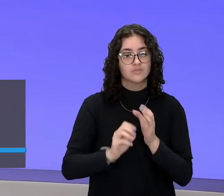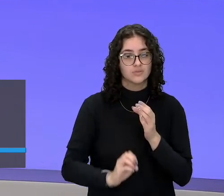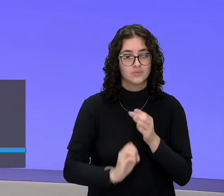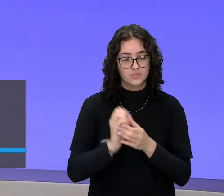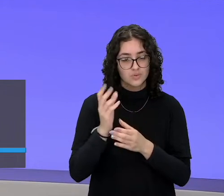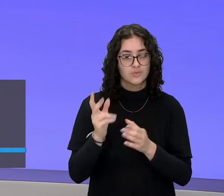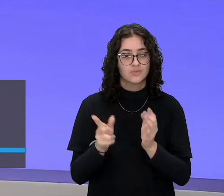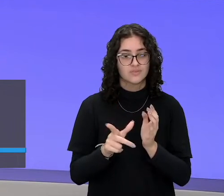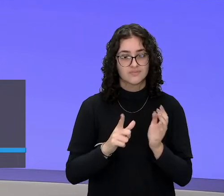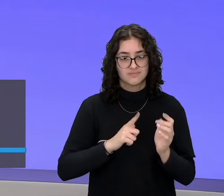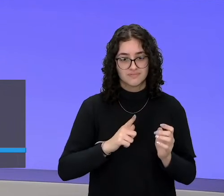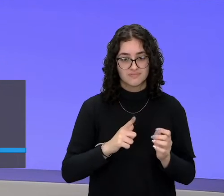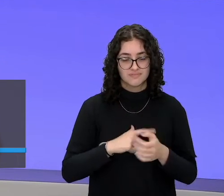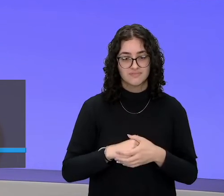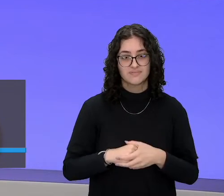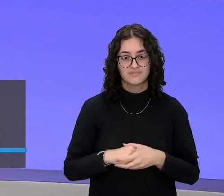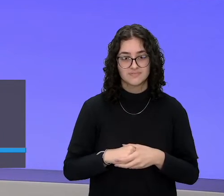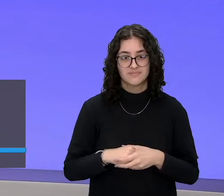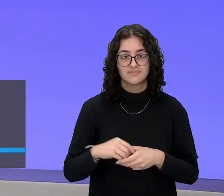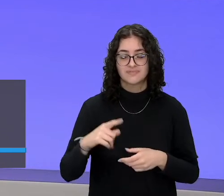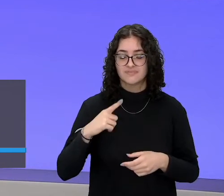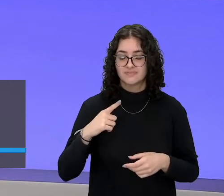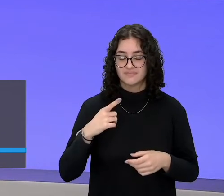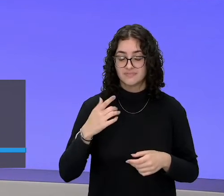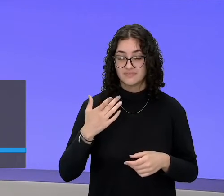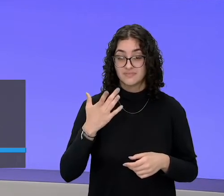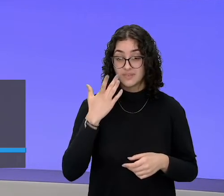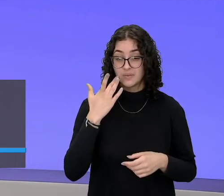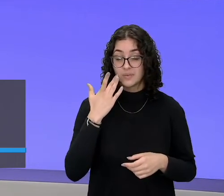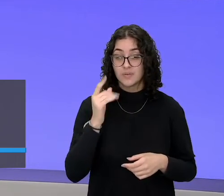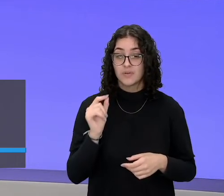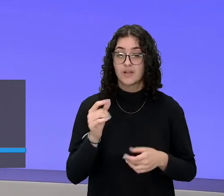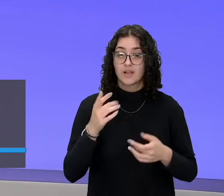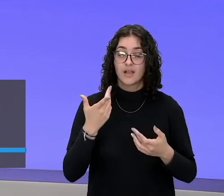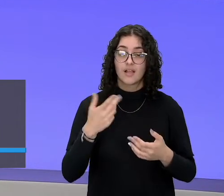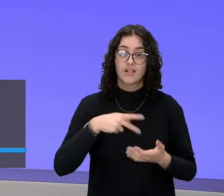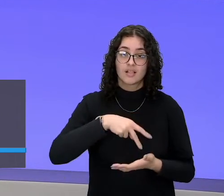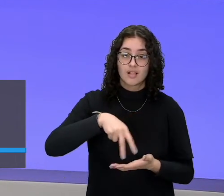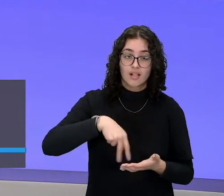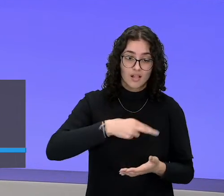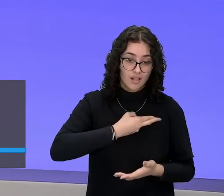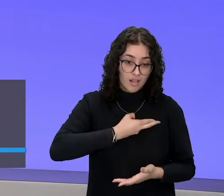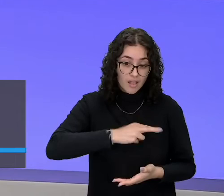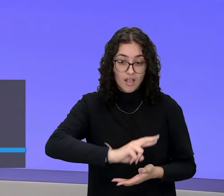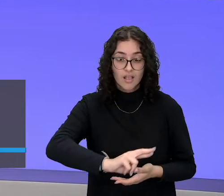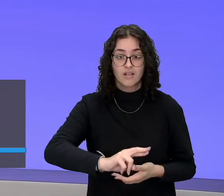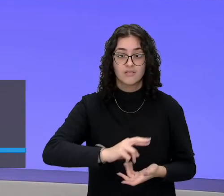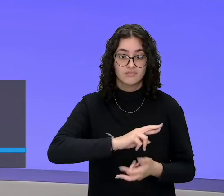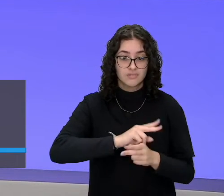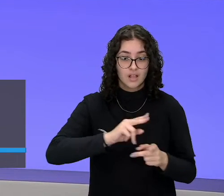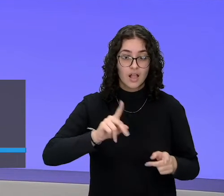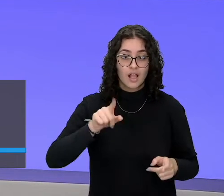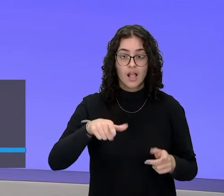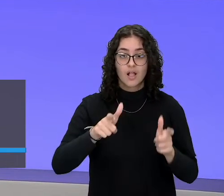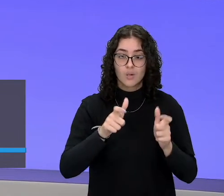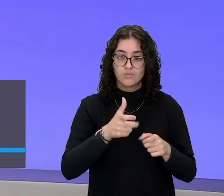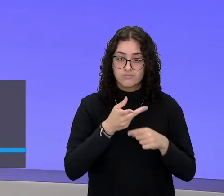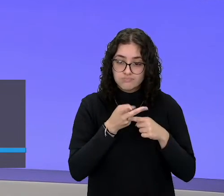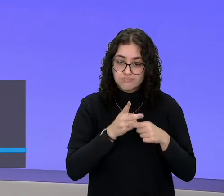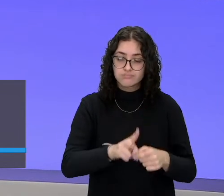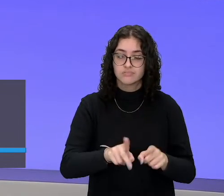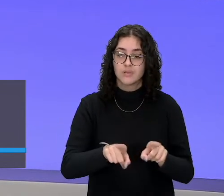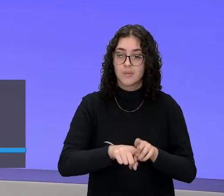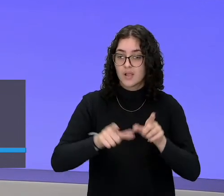origem, né, de ter ali as suas tradições como a dança, as religiões mantidas. Também é uma preservação